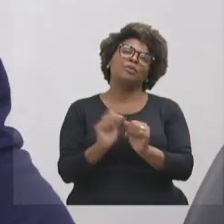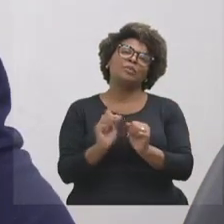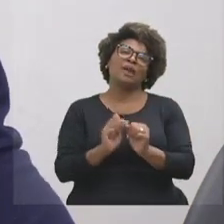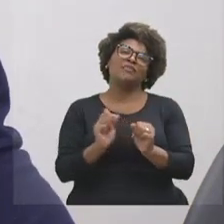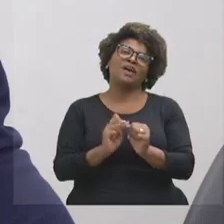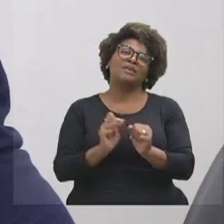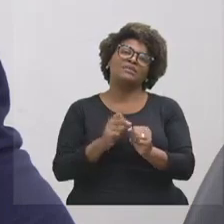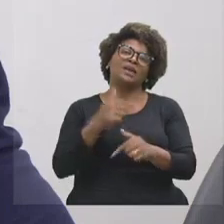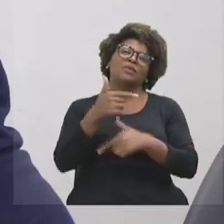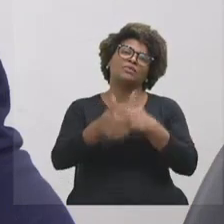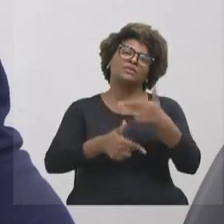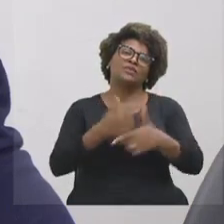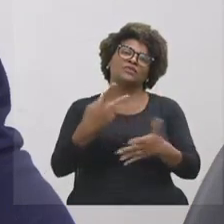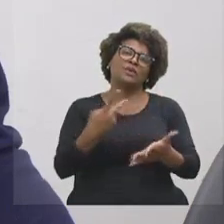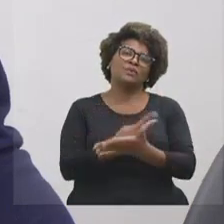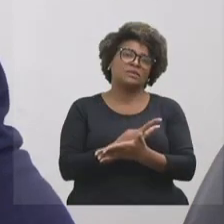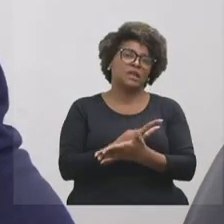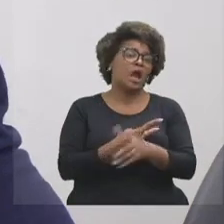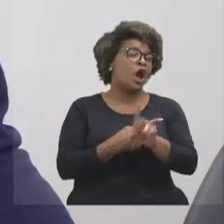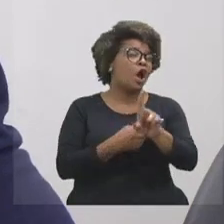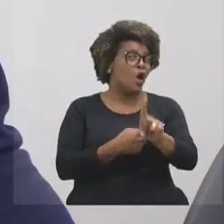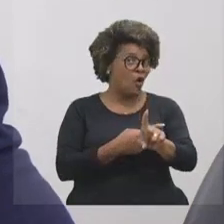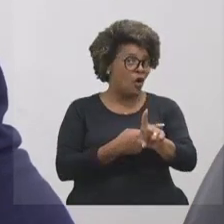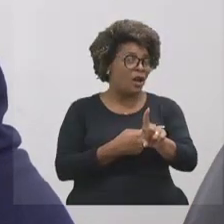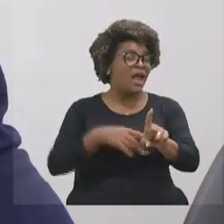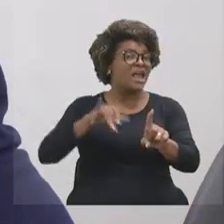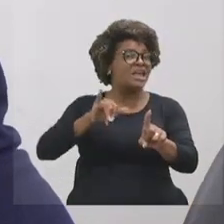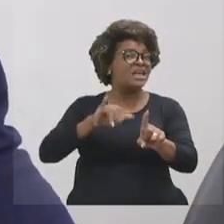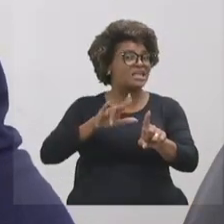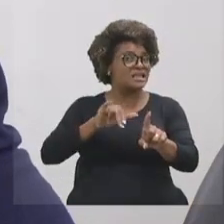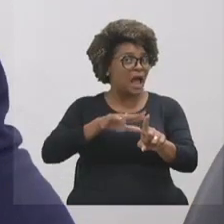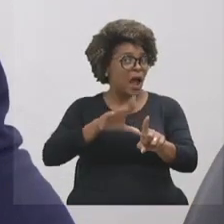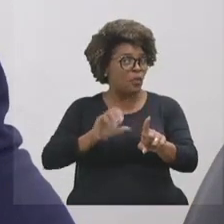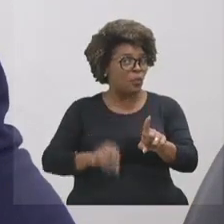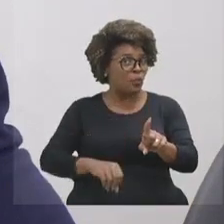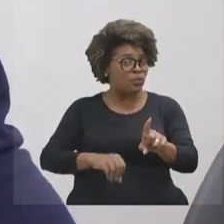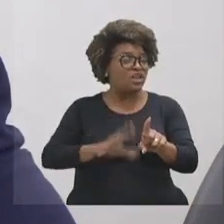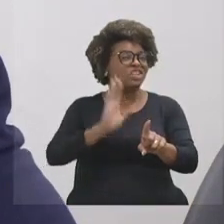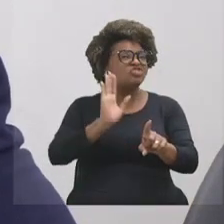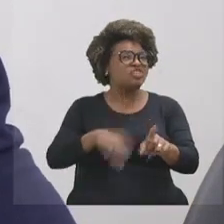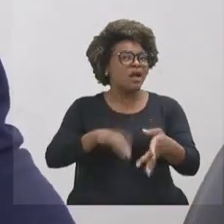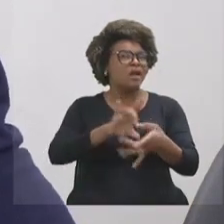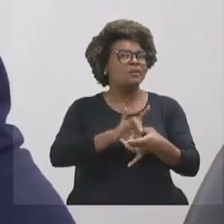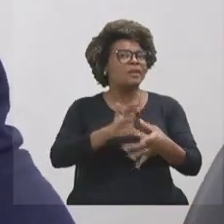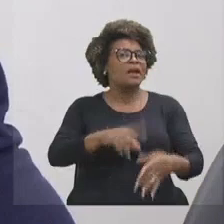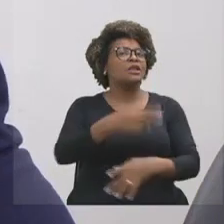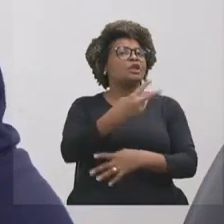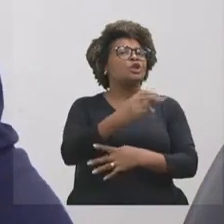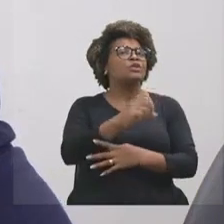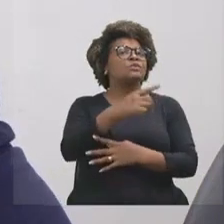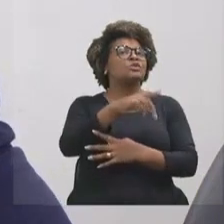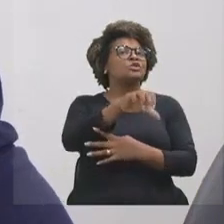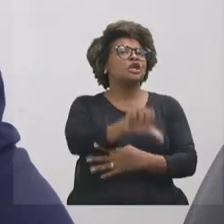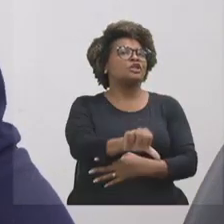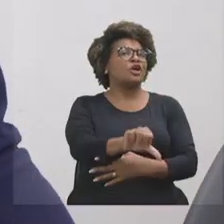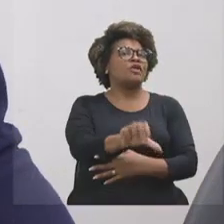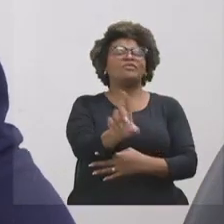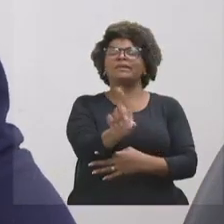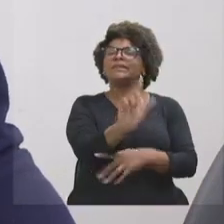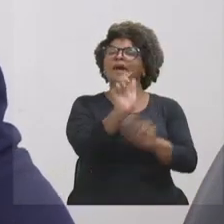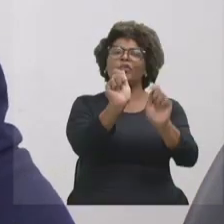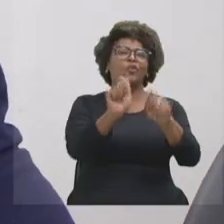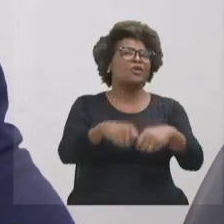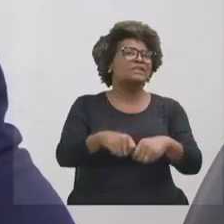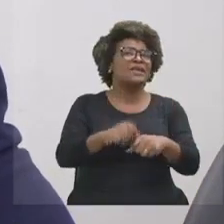Lembrando que Itaúna tá Desde dezembro de 2019 habilitado E não conseguiu nem um ano passar de 25%